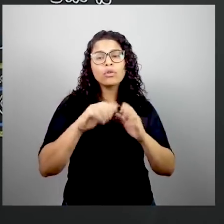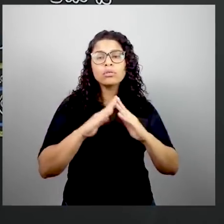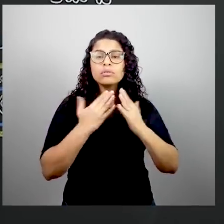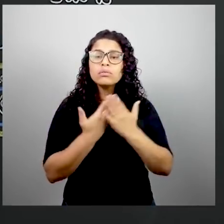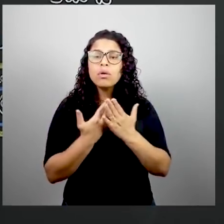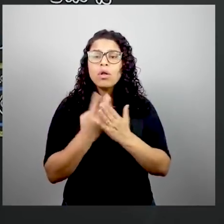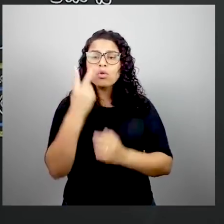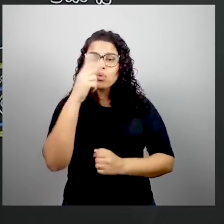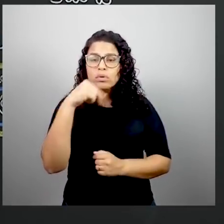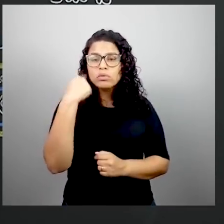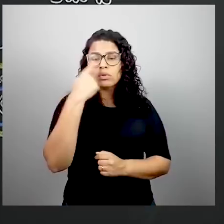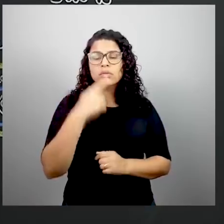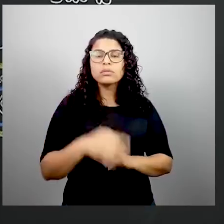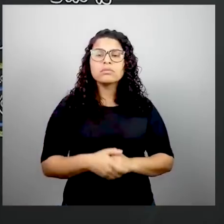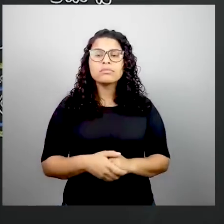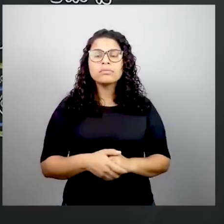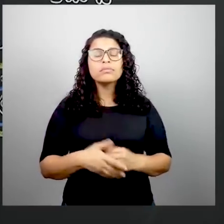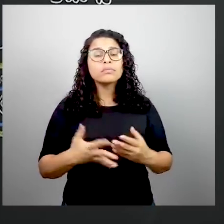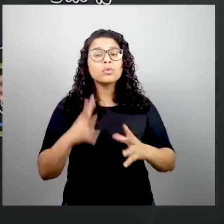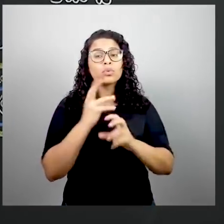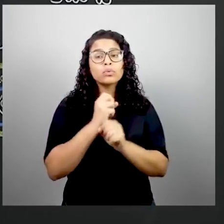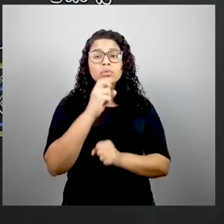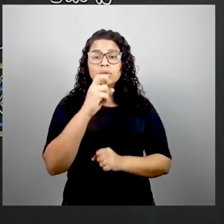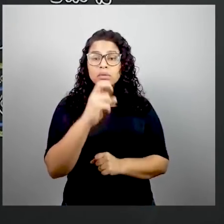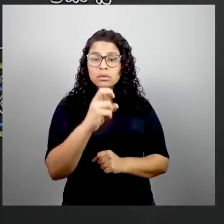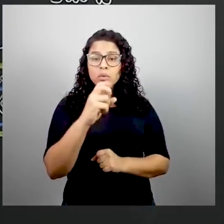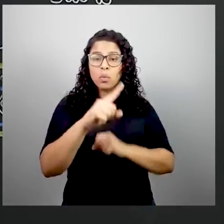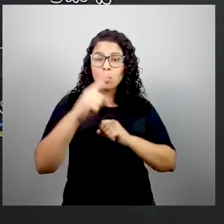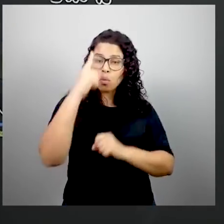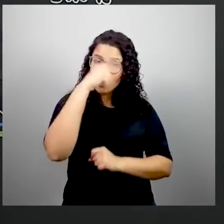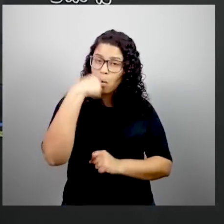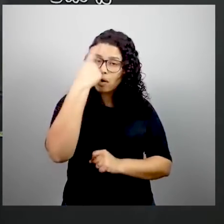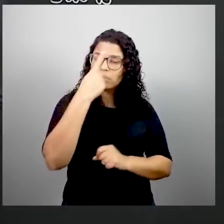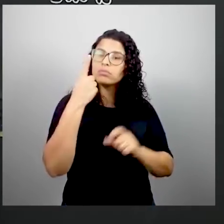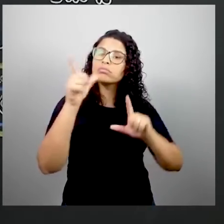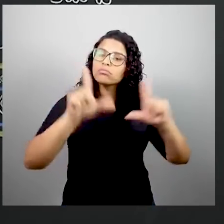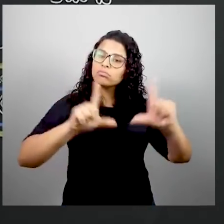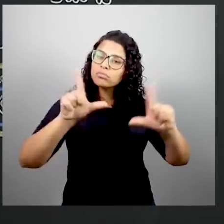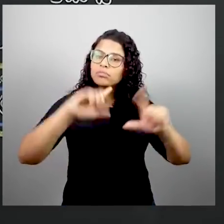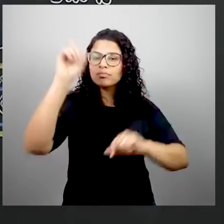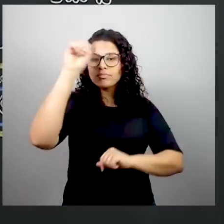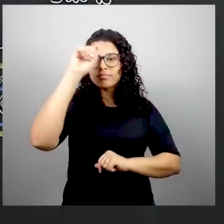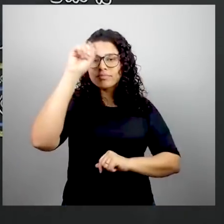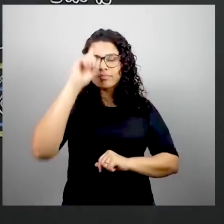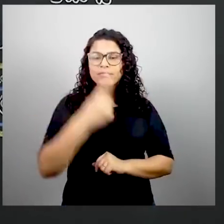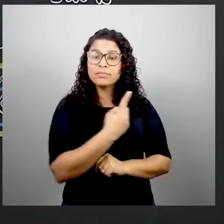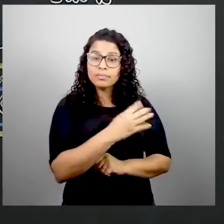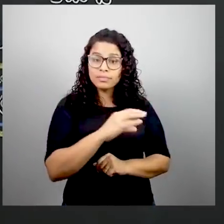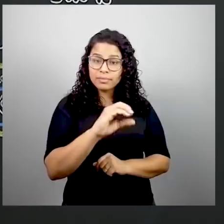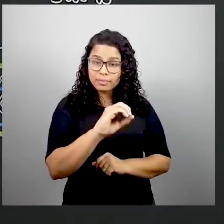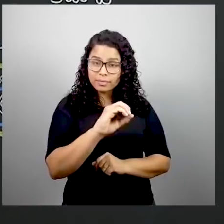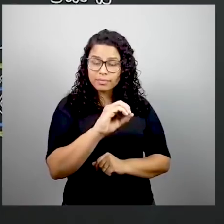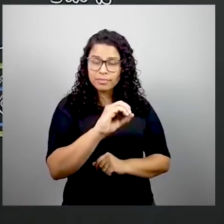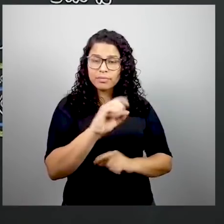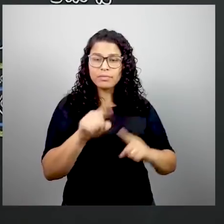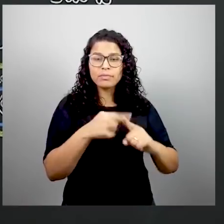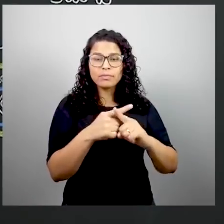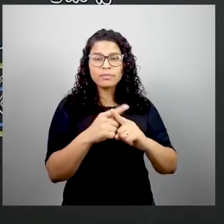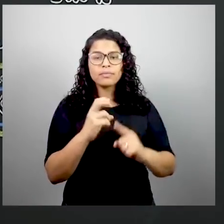da escola, mais 2 horas. No total, 5 horas de TV por dia. Vamos lá, 100 watts